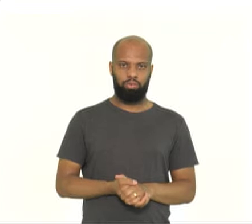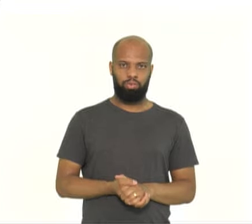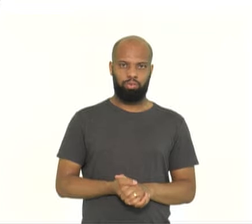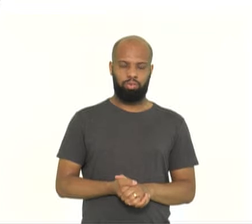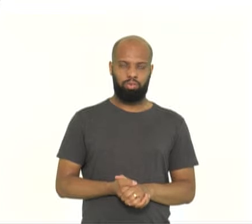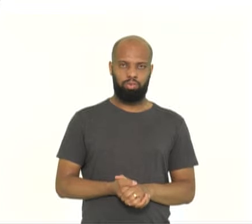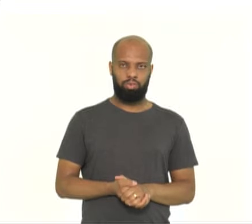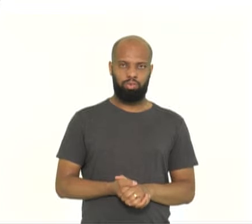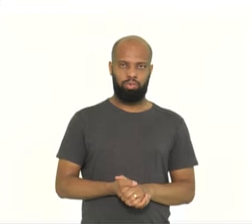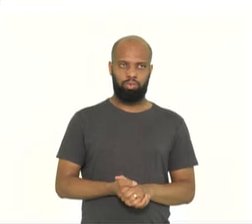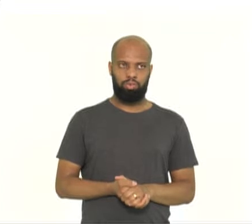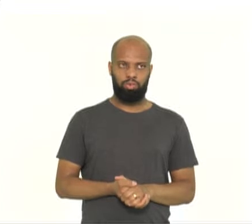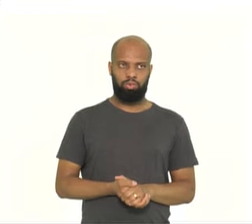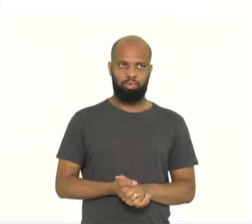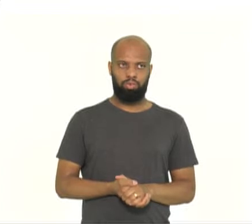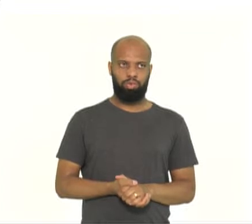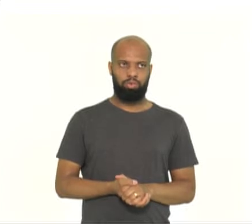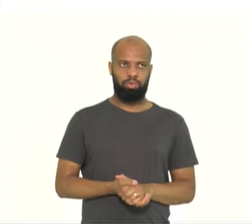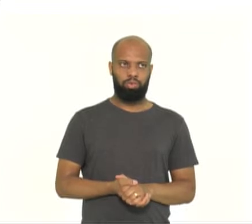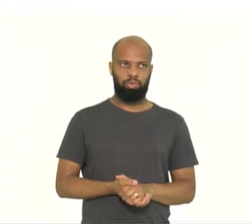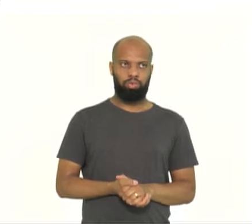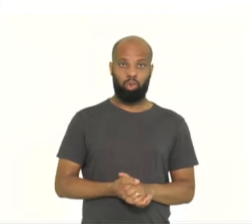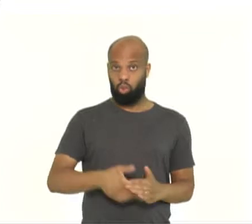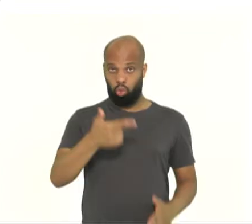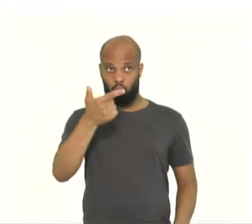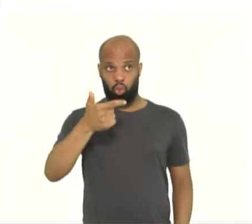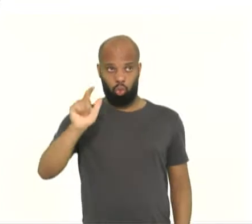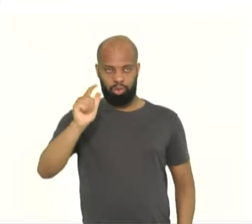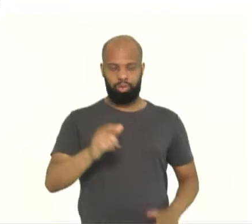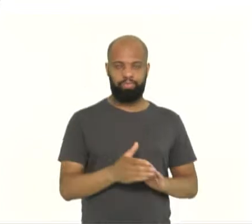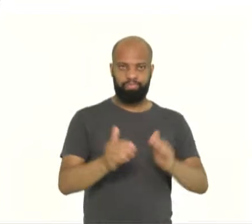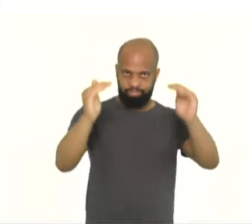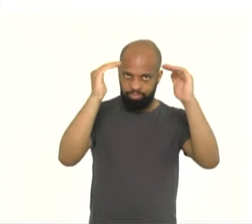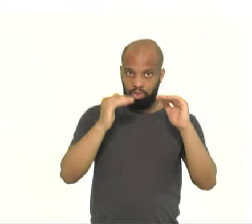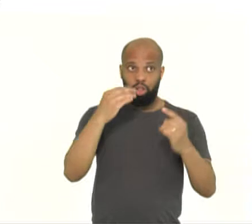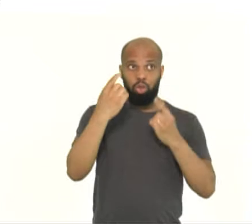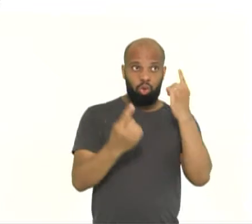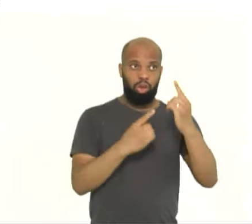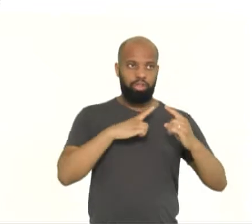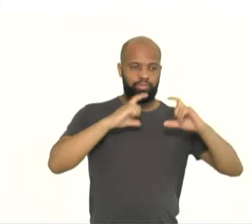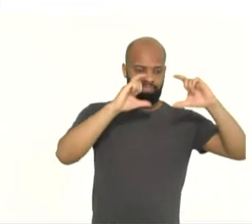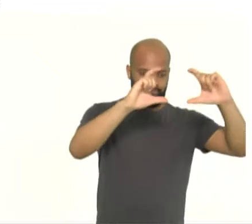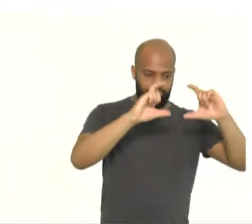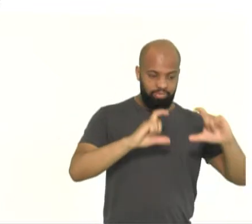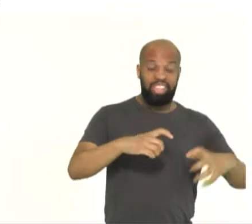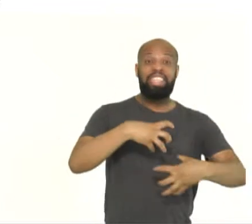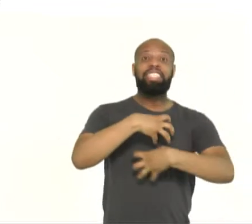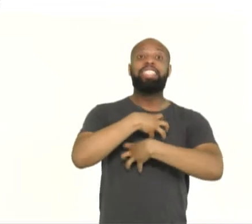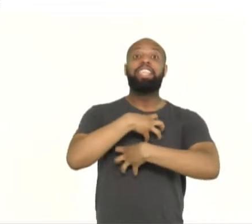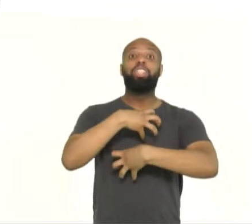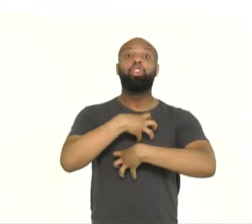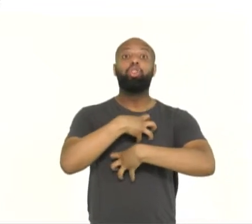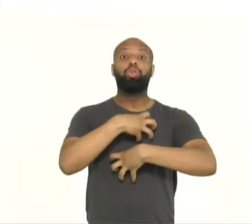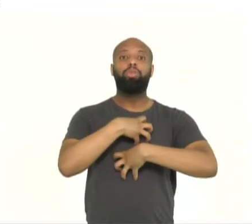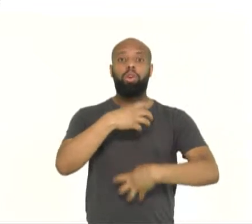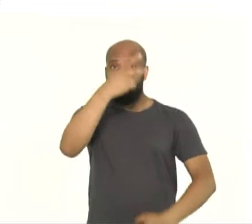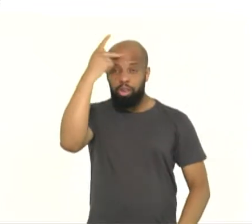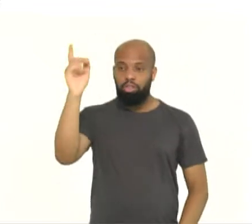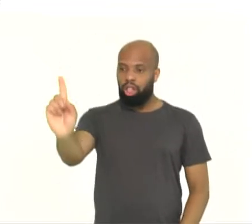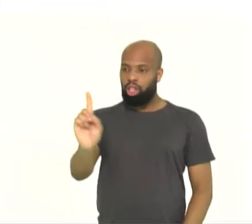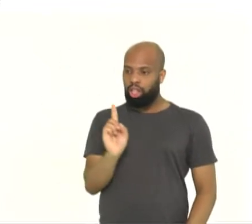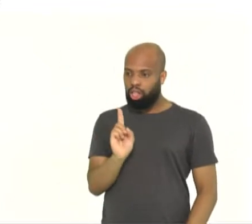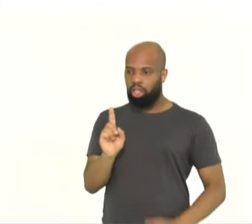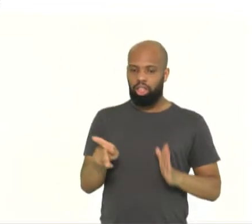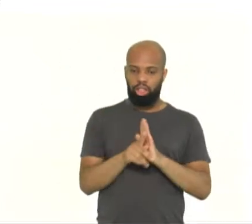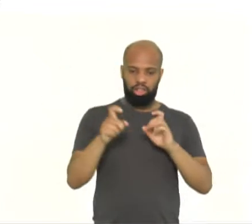frío recientemente. E a próxima, ¿cuáles de estos síntomas ha sentido el paciente? Dolor